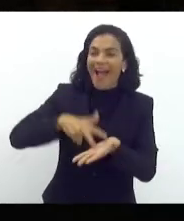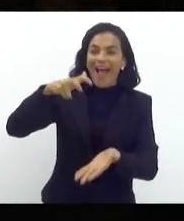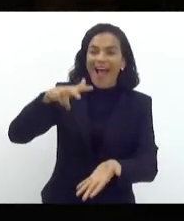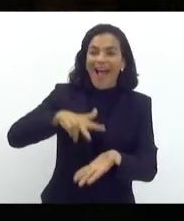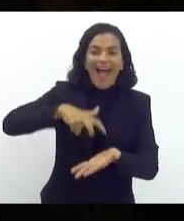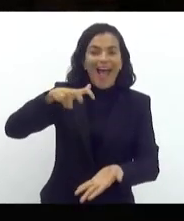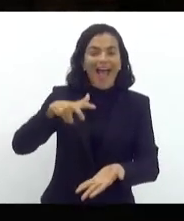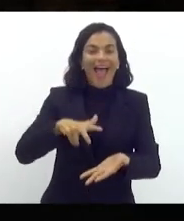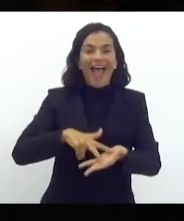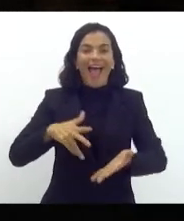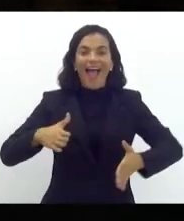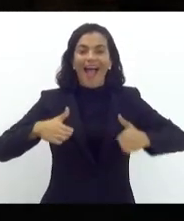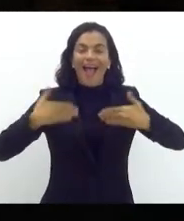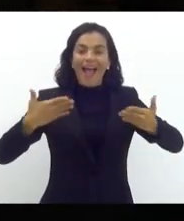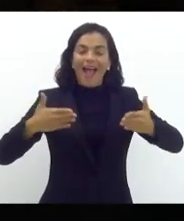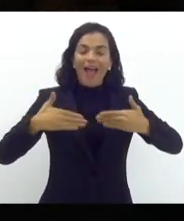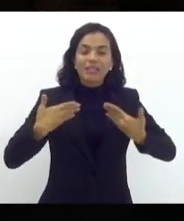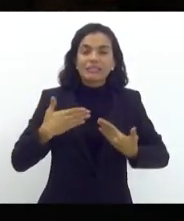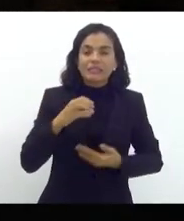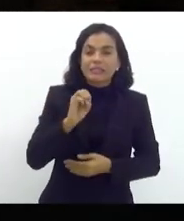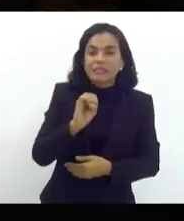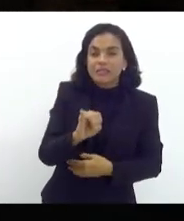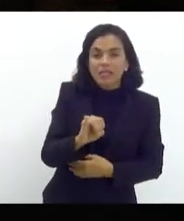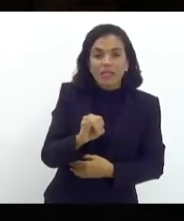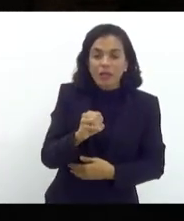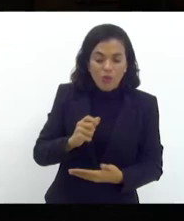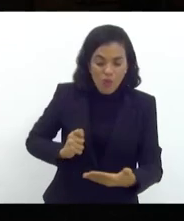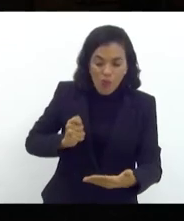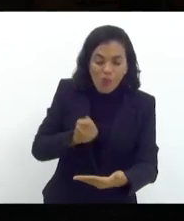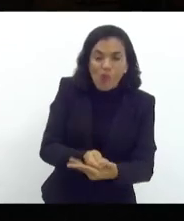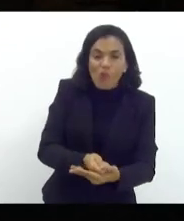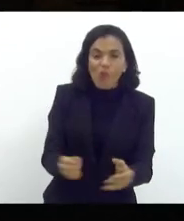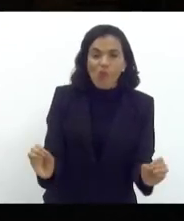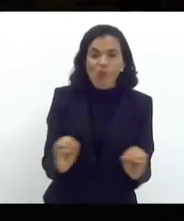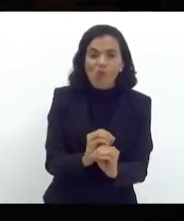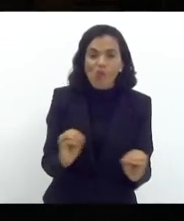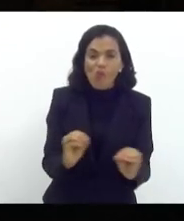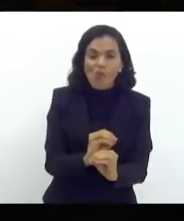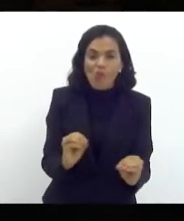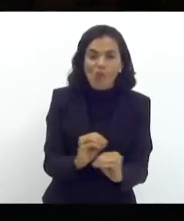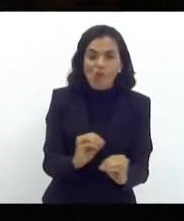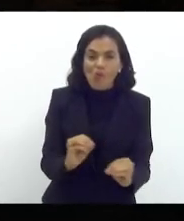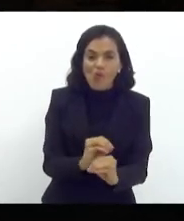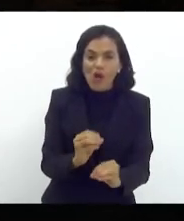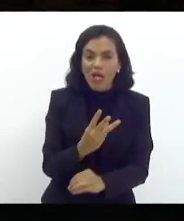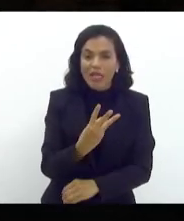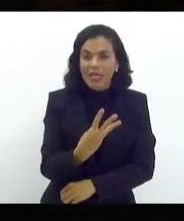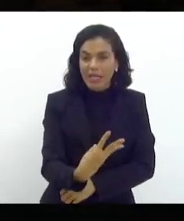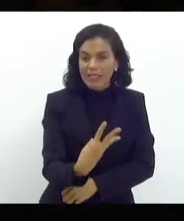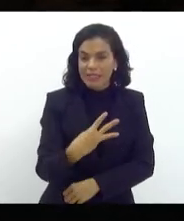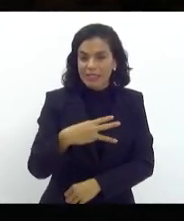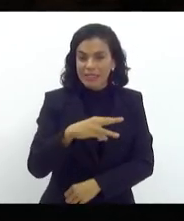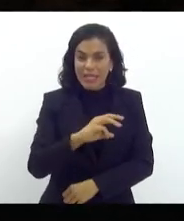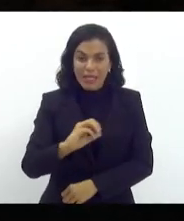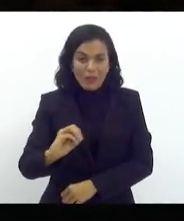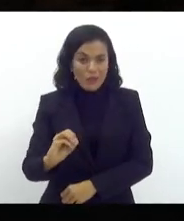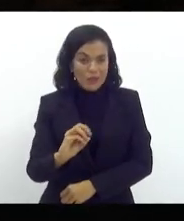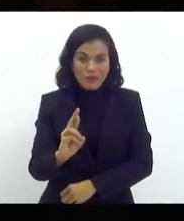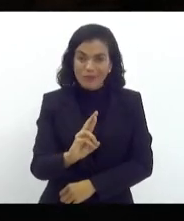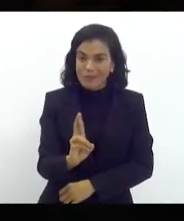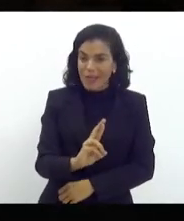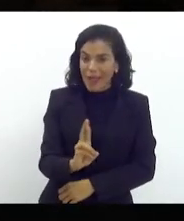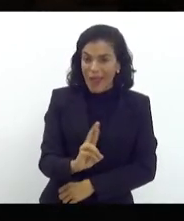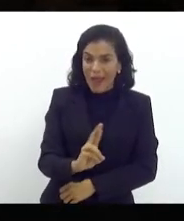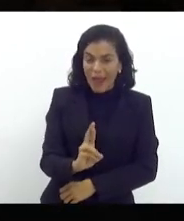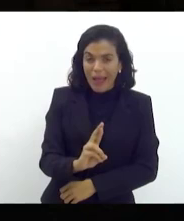presidente se não se paga míseros r$ 300